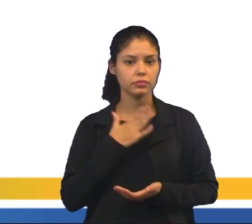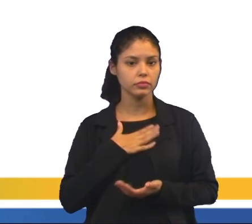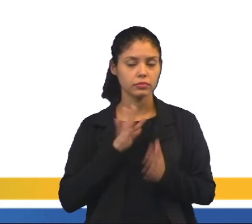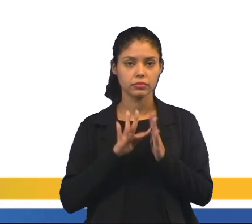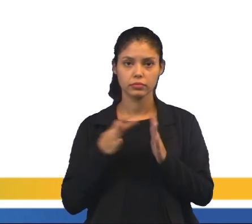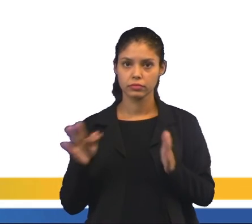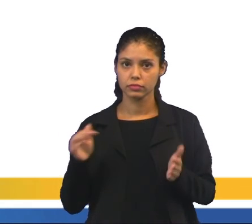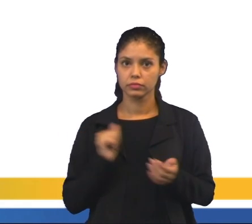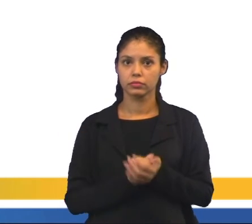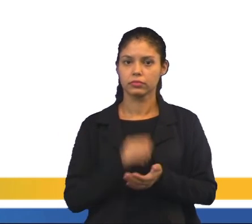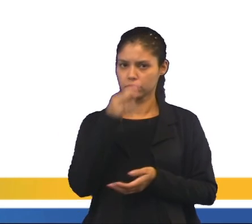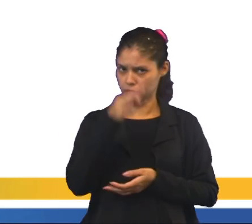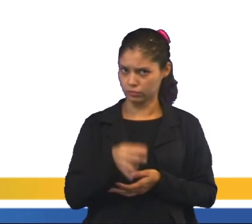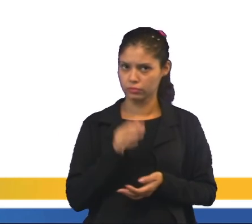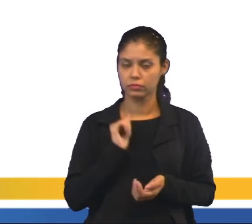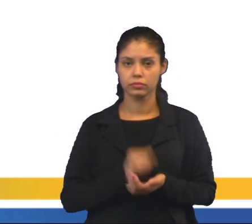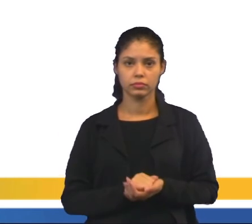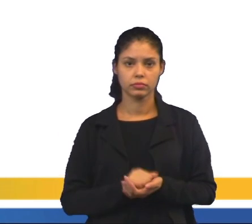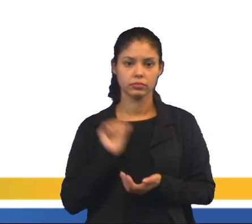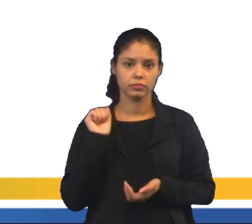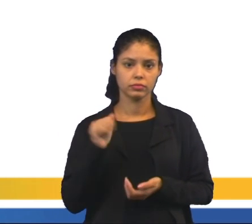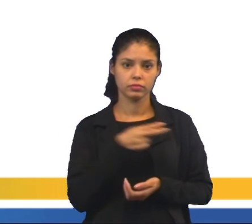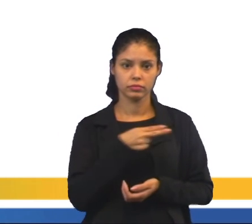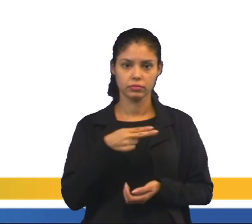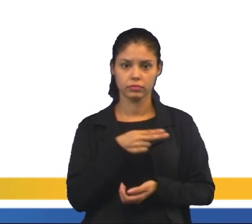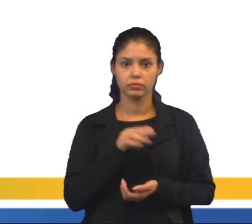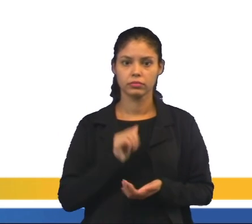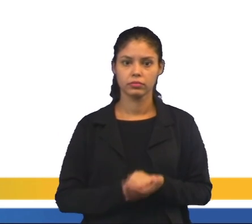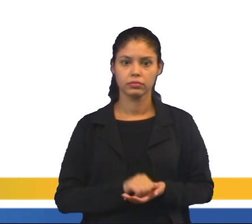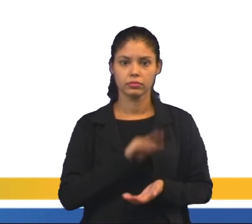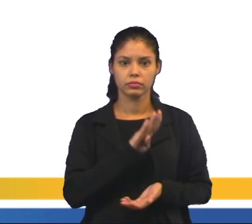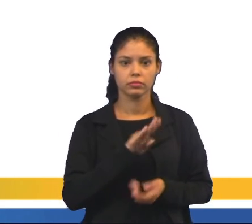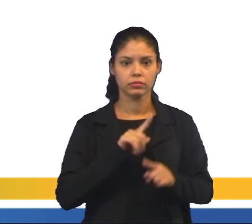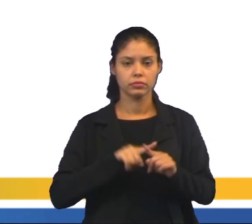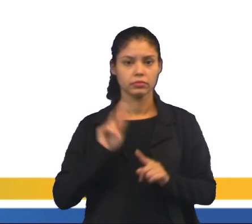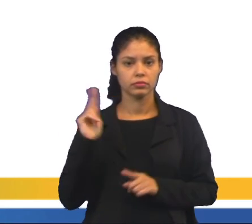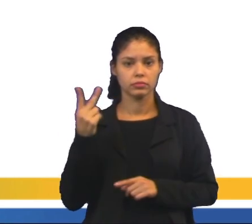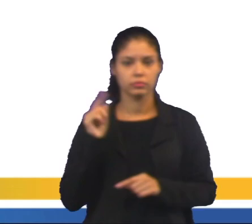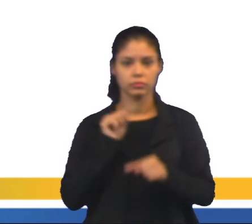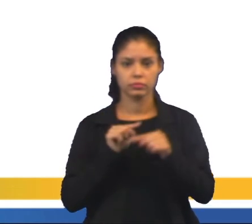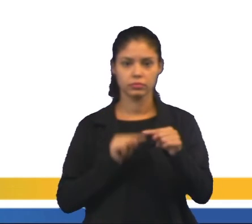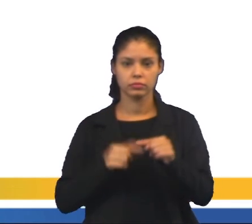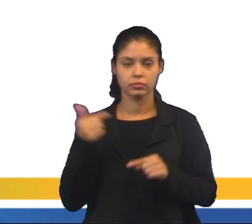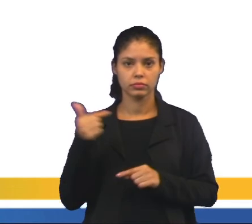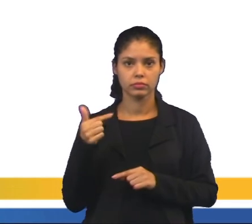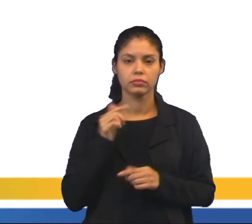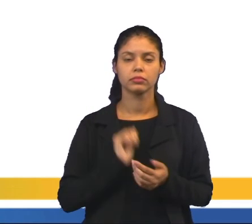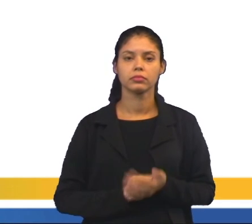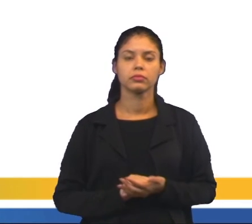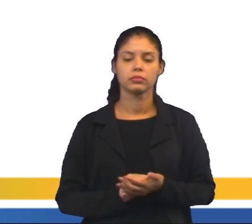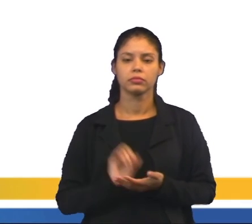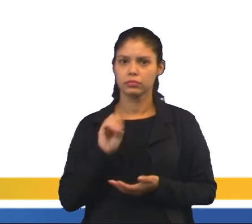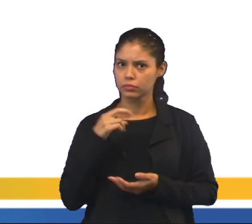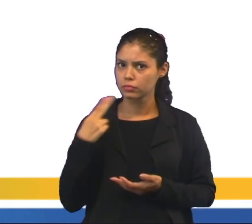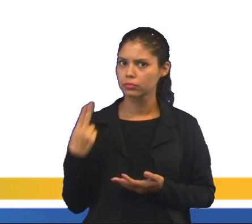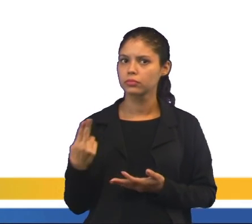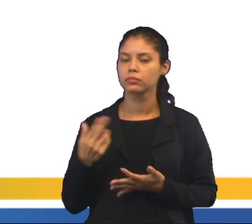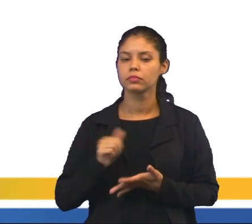minha fórmula vai estar correta. Então, A igual B vezes H dividido para 2. Ou seja,